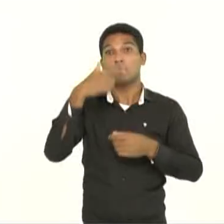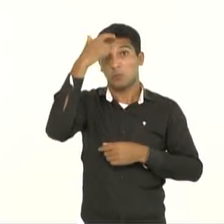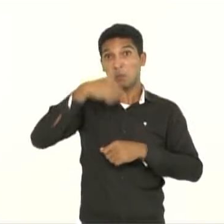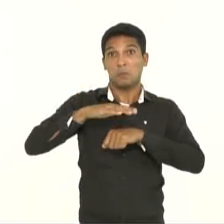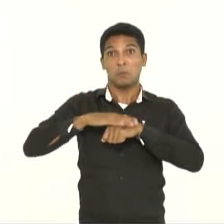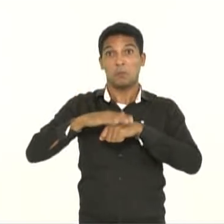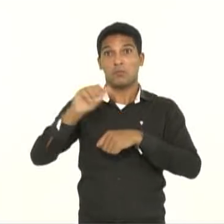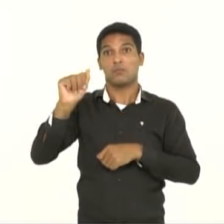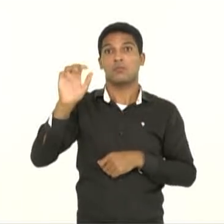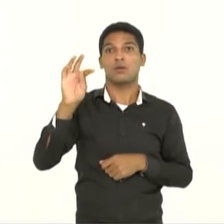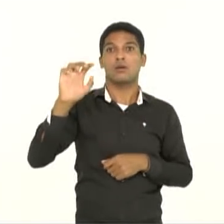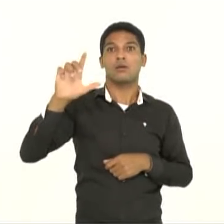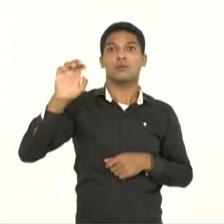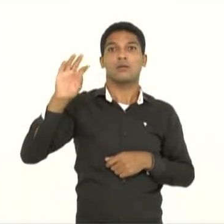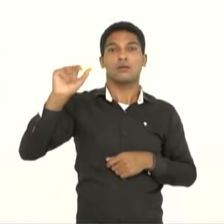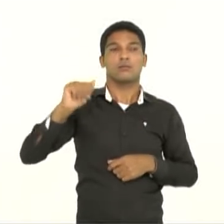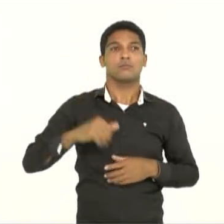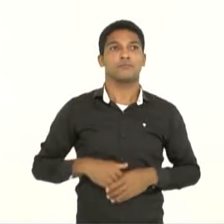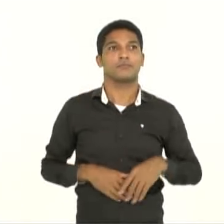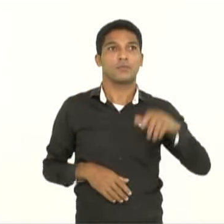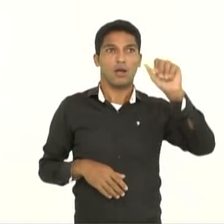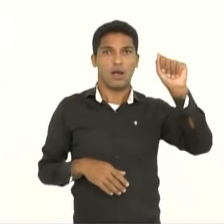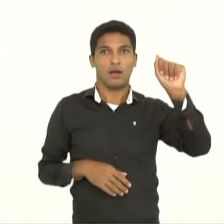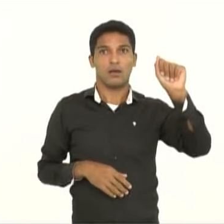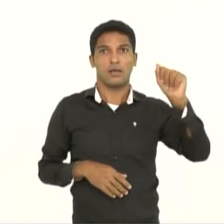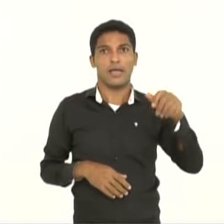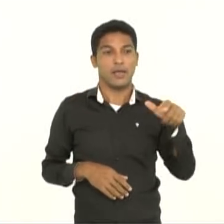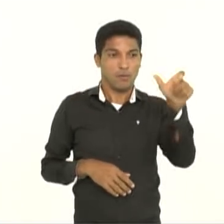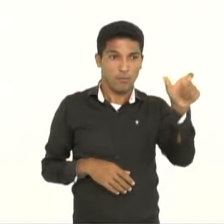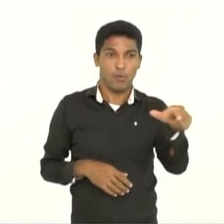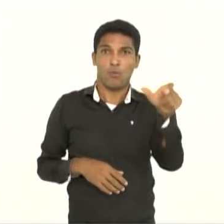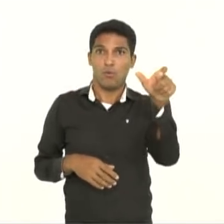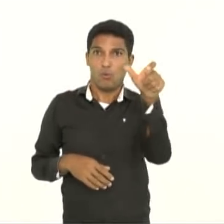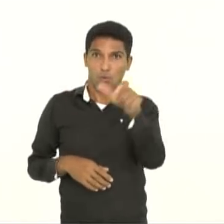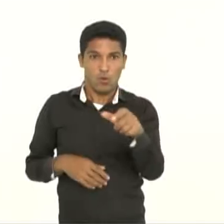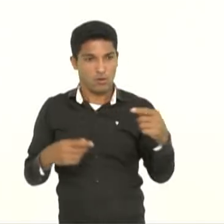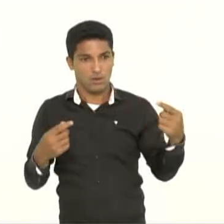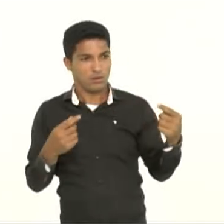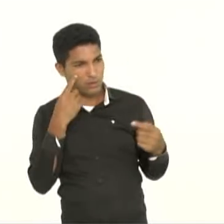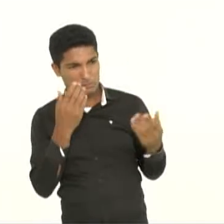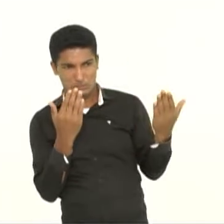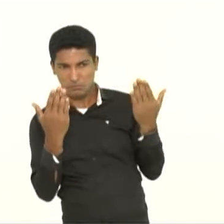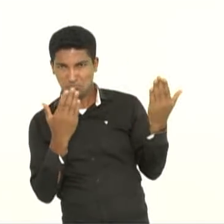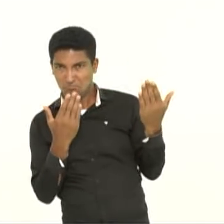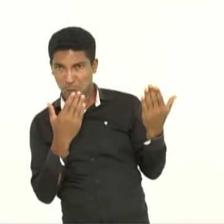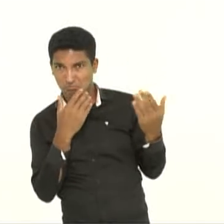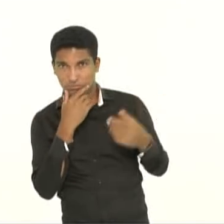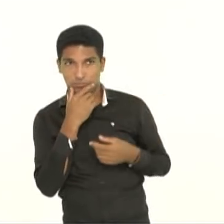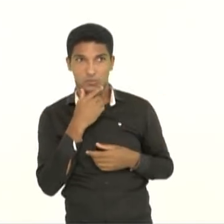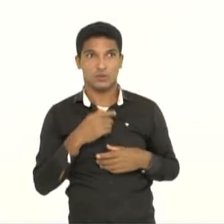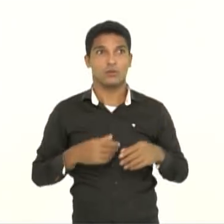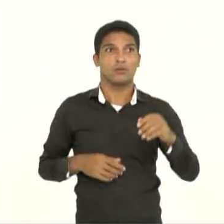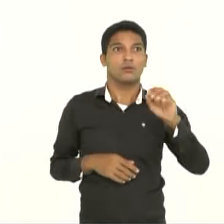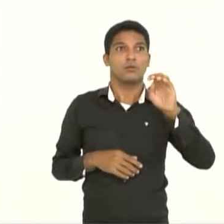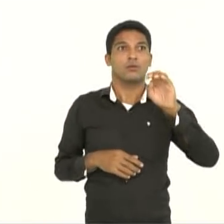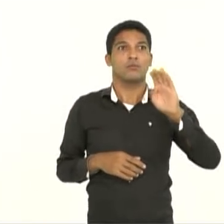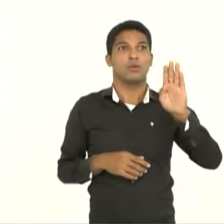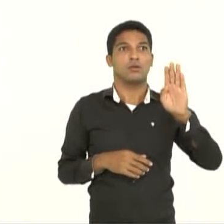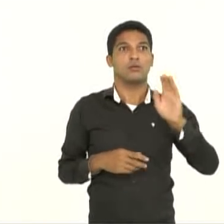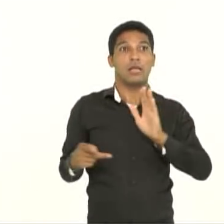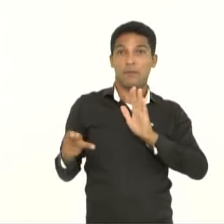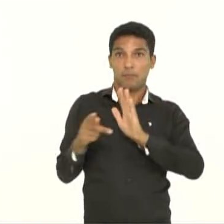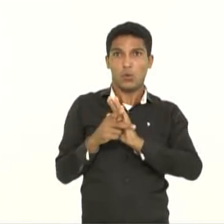passado. Talvez não vença a competição, mas se melhorou a sua marca, significa que ele está melhorando